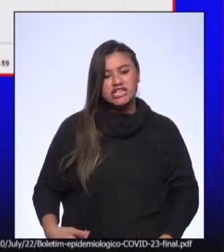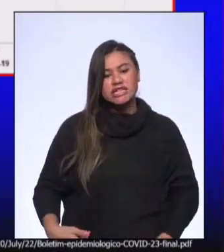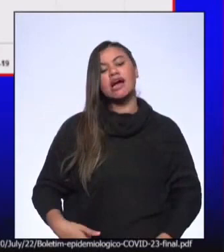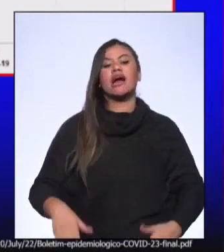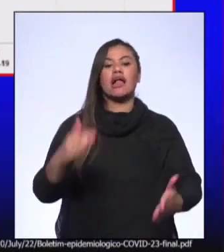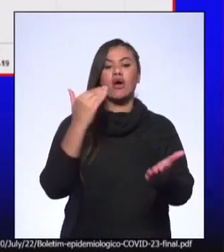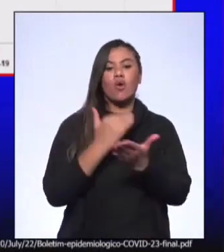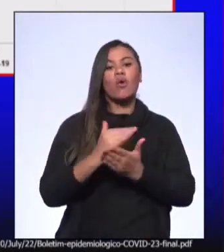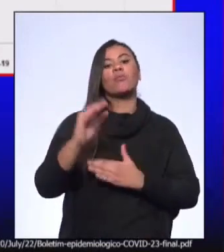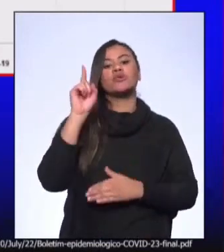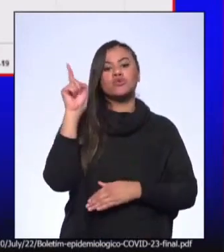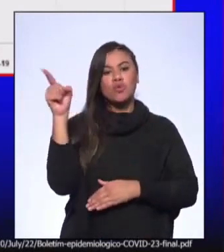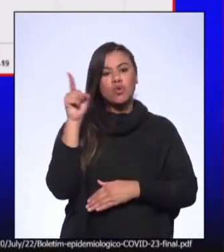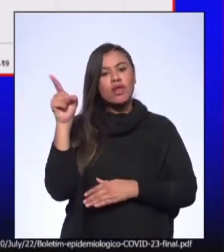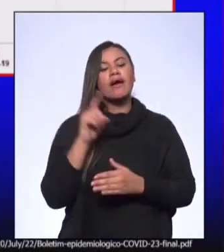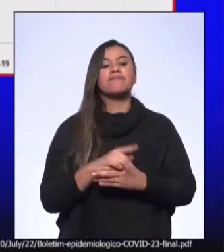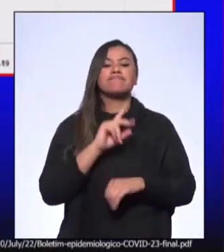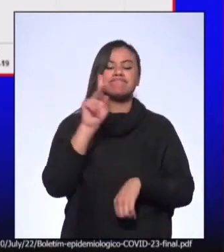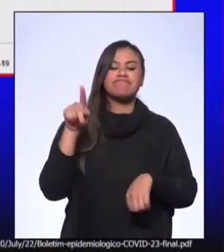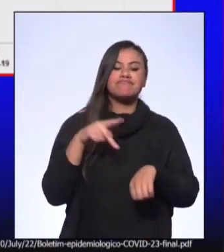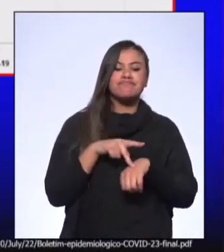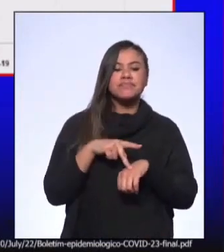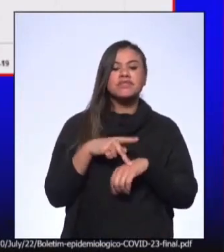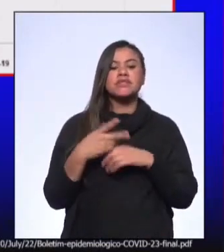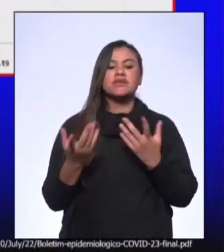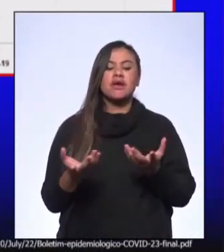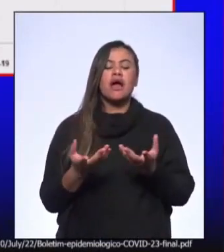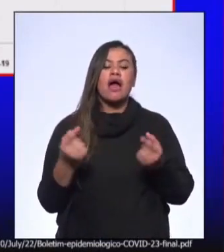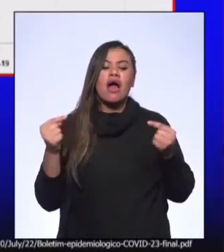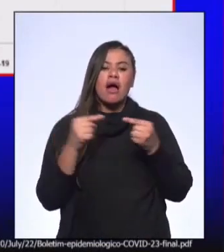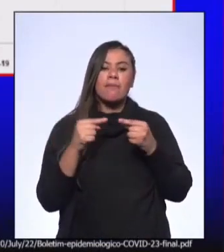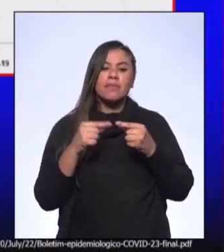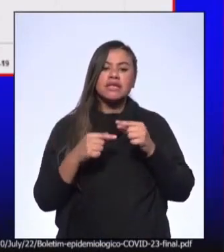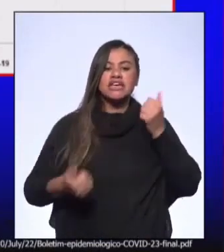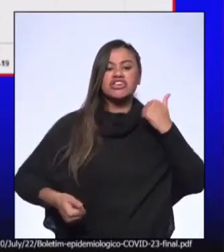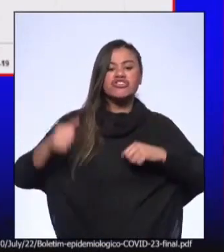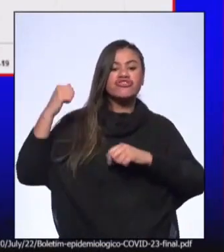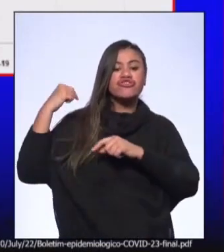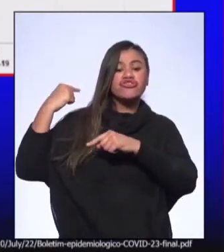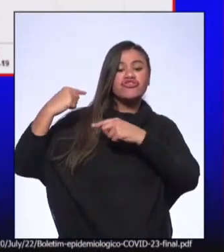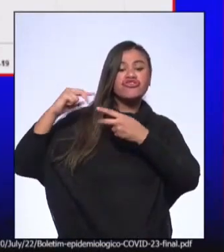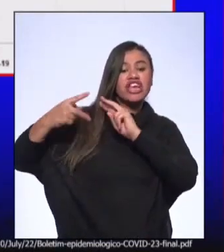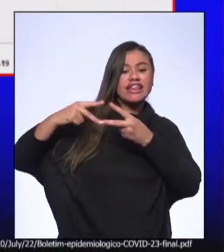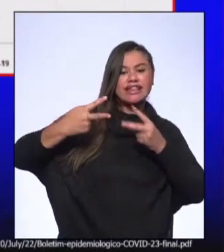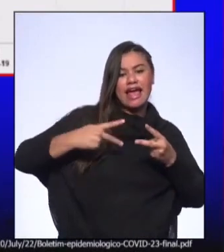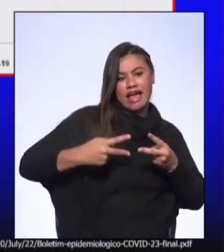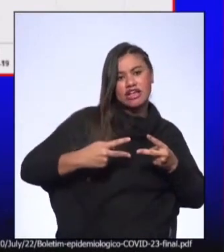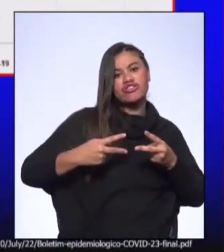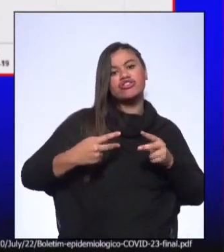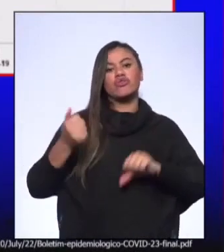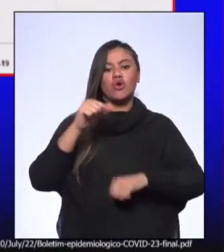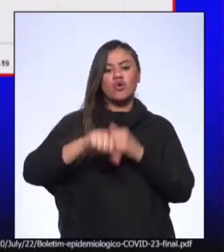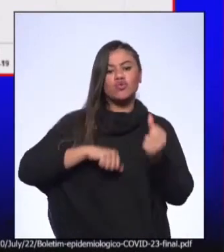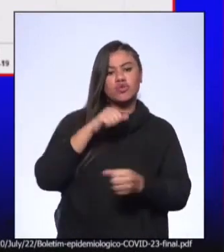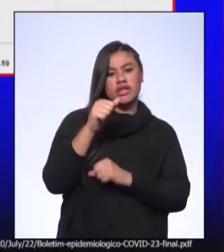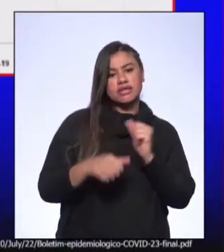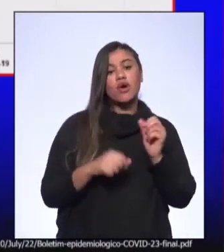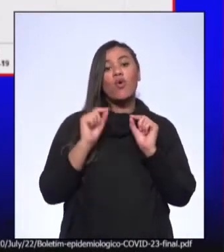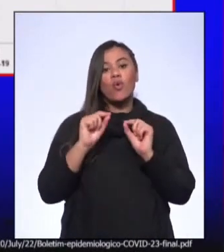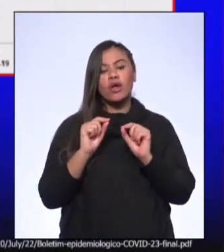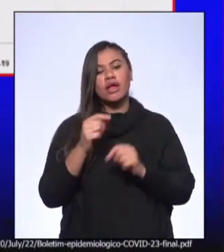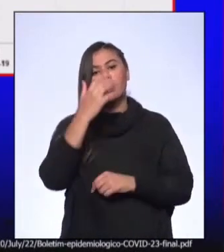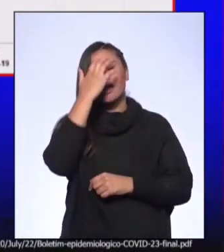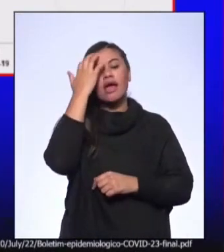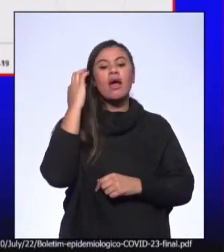um vírus que surgiu fruto, vamos dizer, de alterações genéticas de um coronavírus que circulava